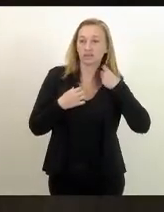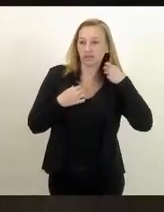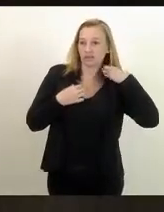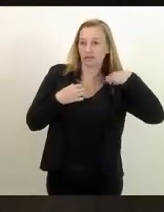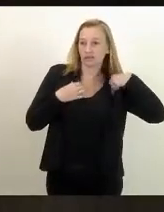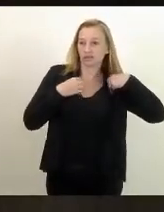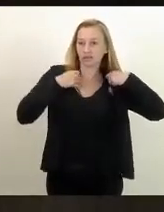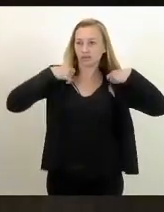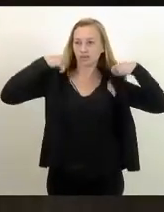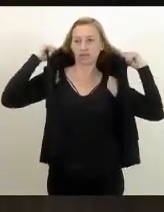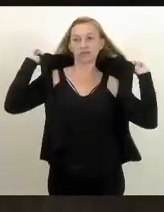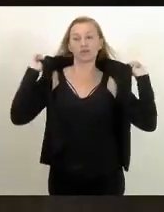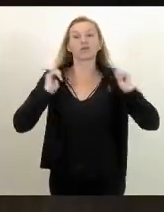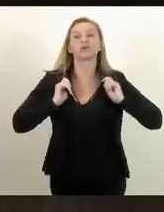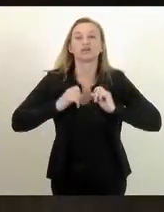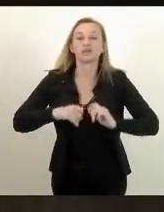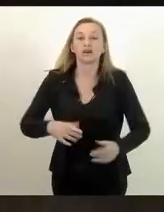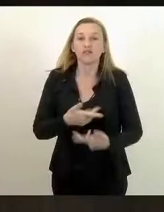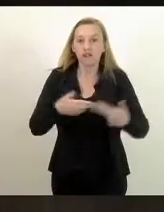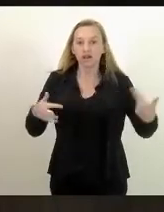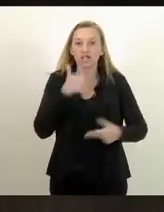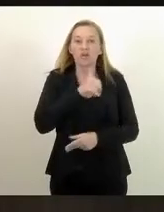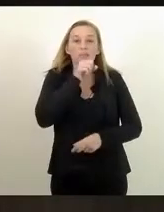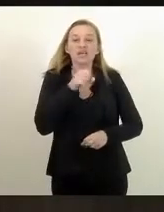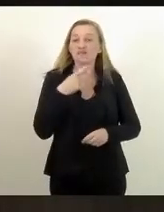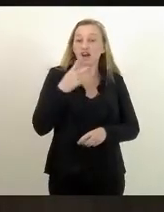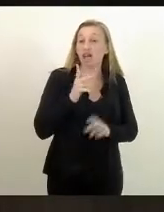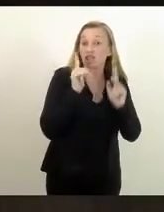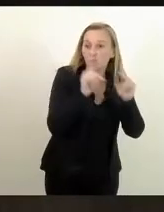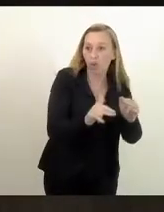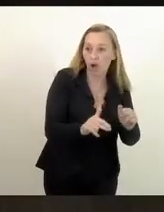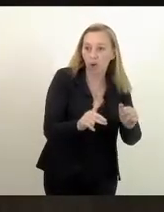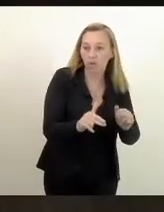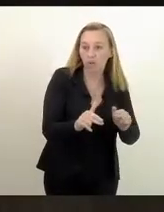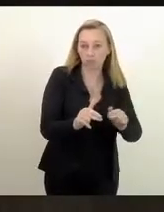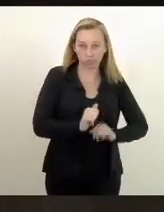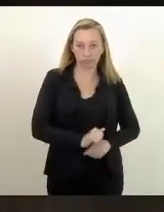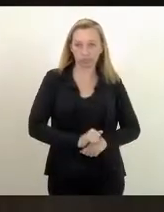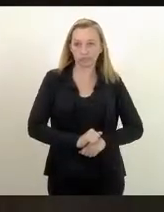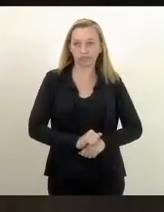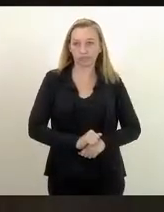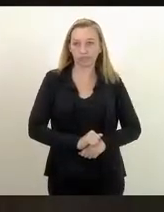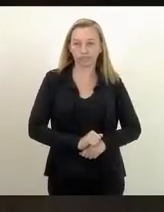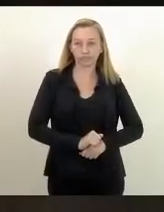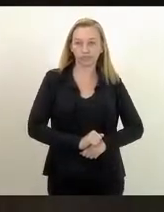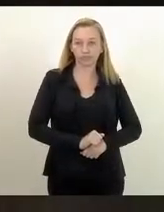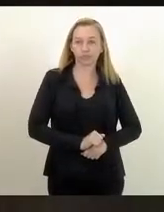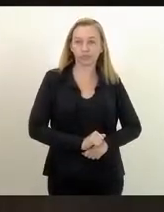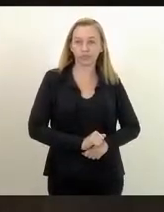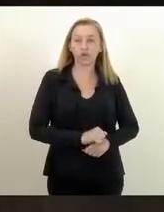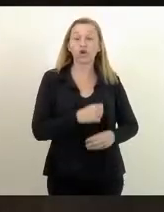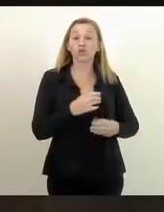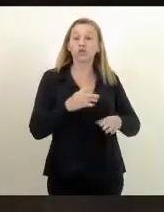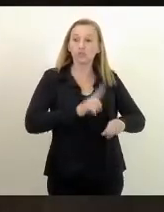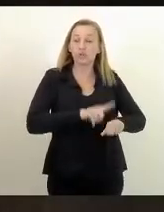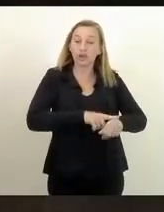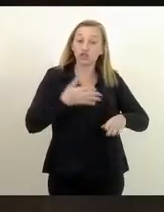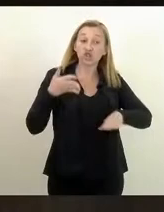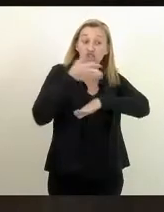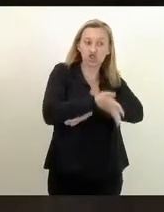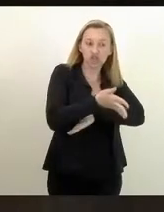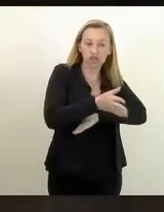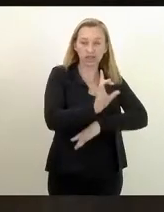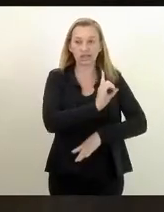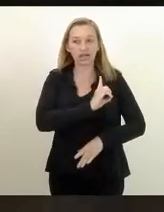relatado e reclamado a mesma coisa, o atendimento que elas têm recebido nas delegacias quando chegam para fazer a